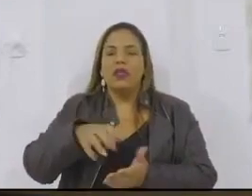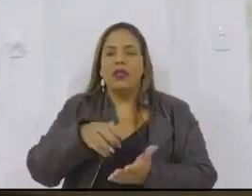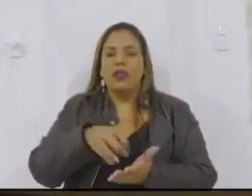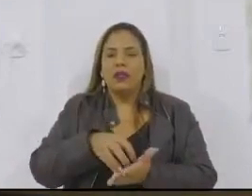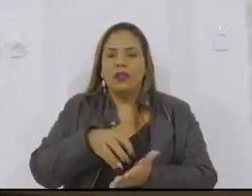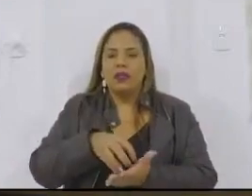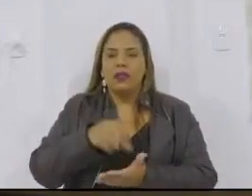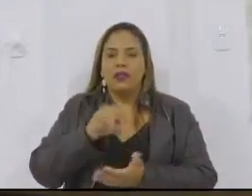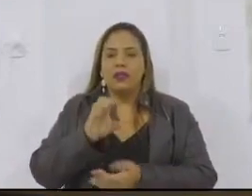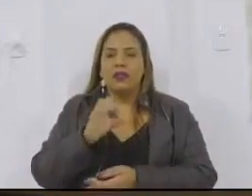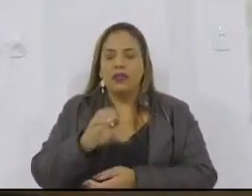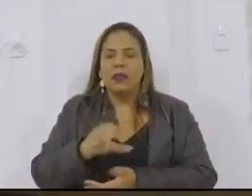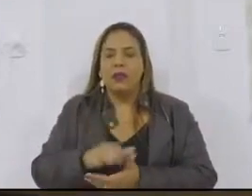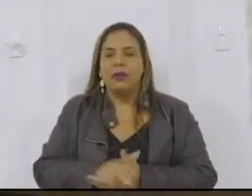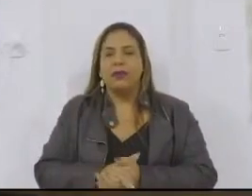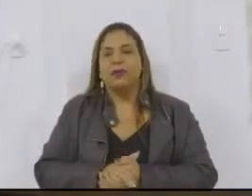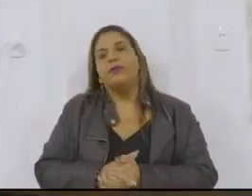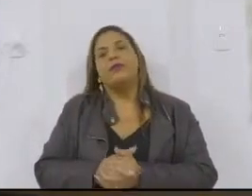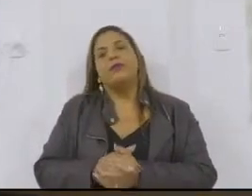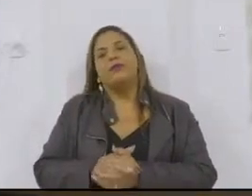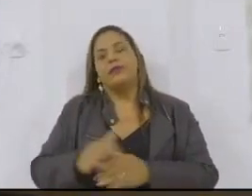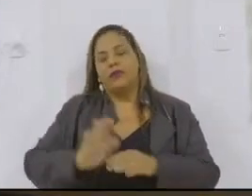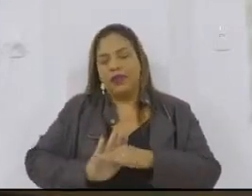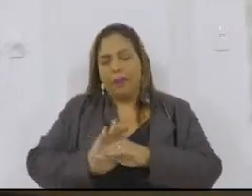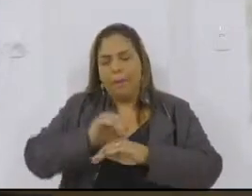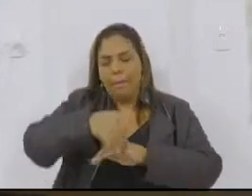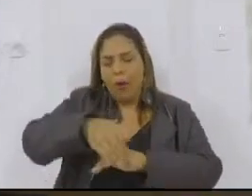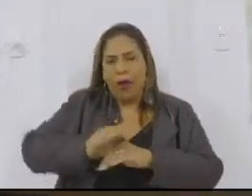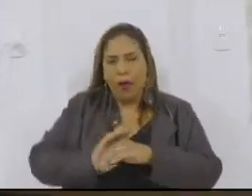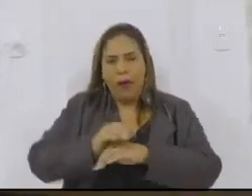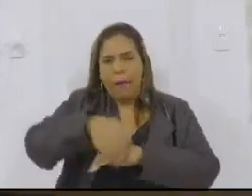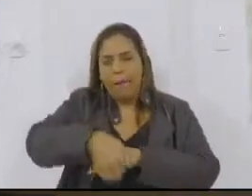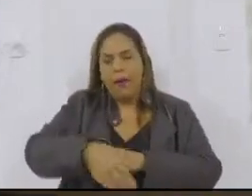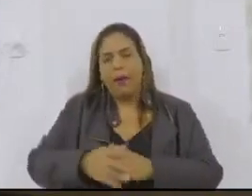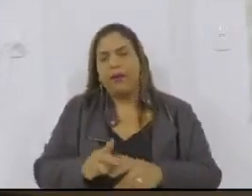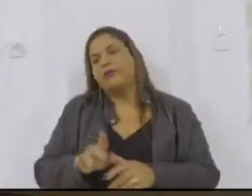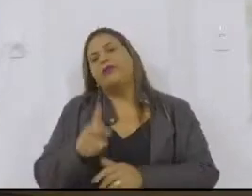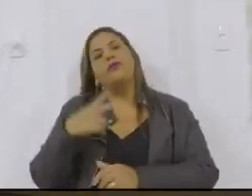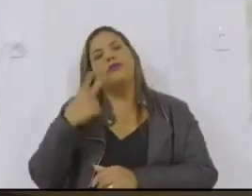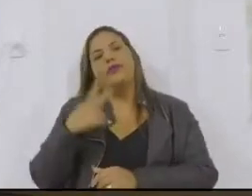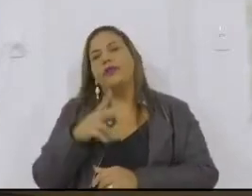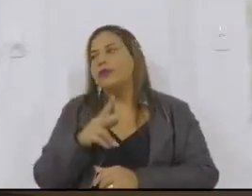de quebra-molas na extensão da Alameda 2. Vereador Felipe,